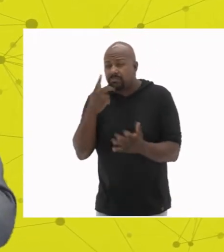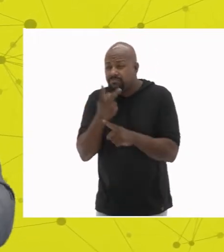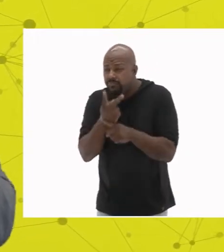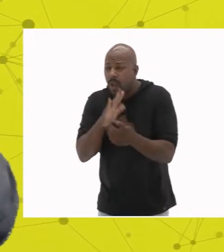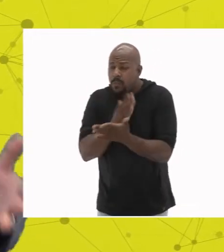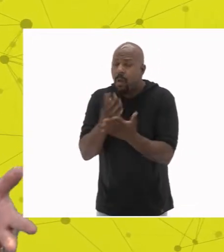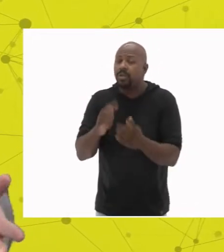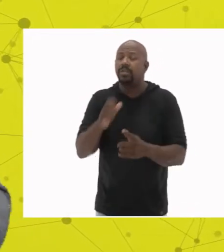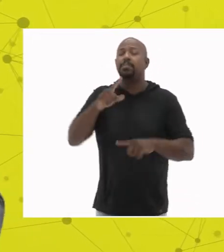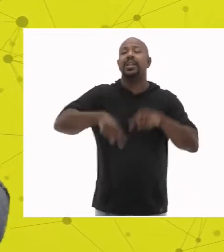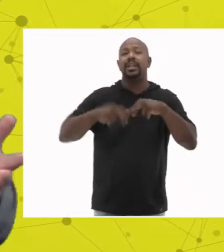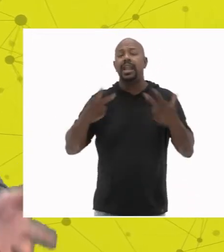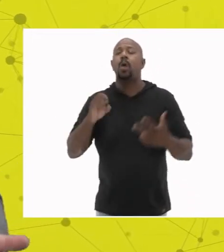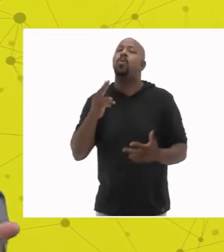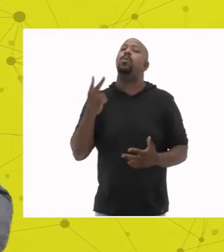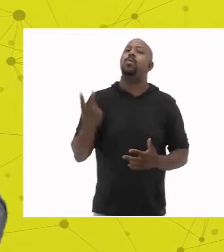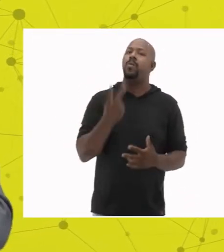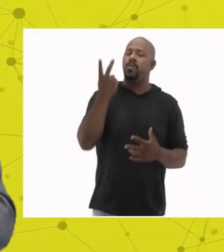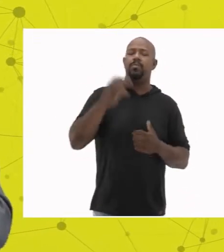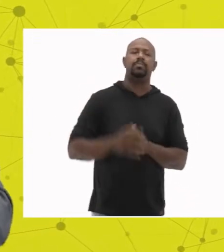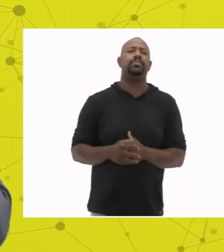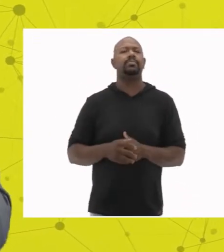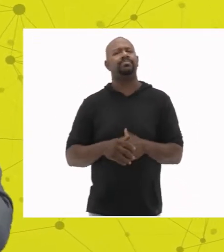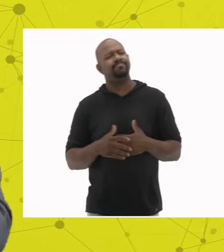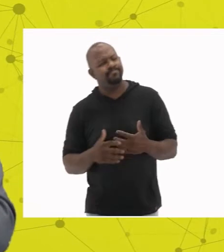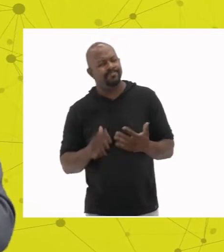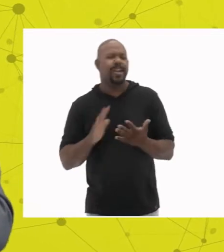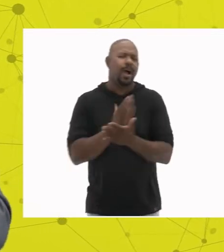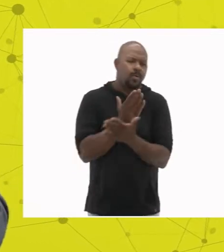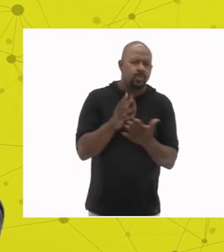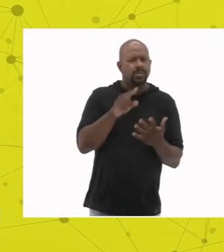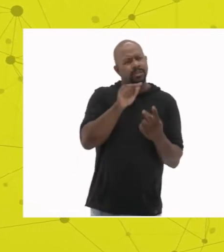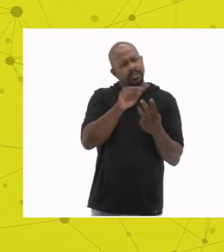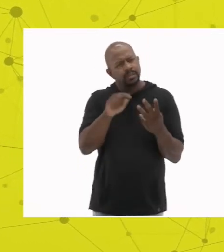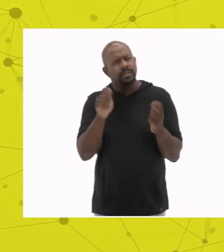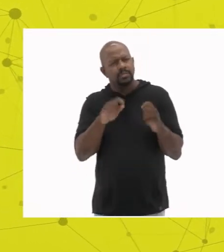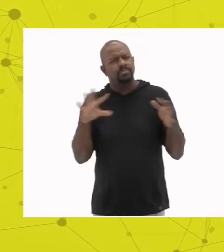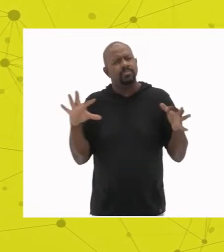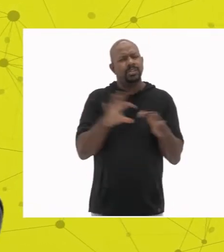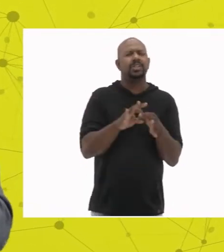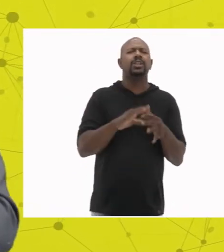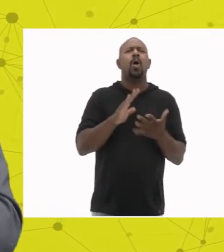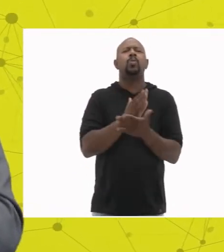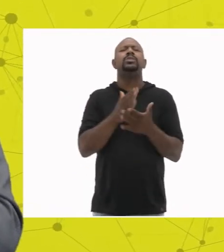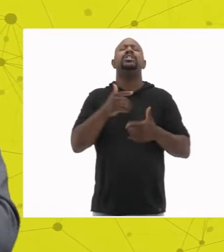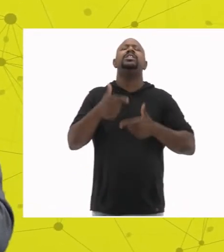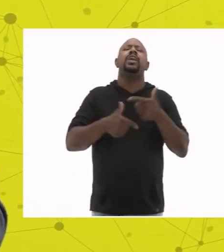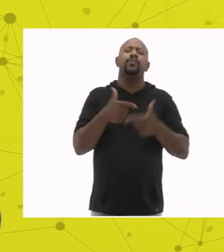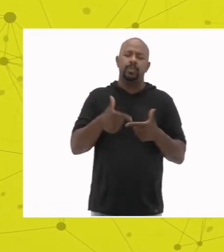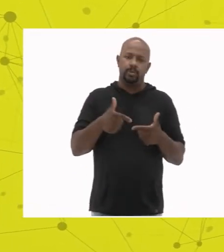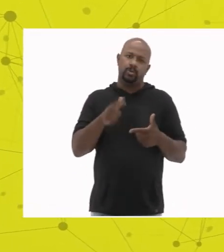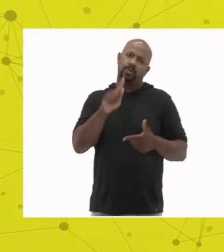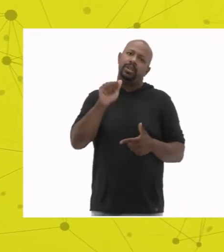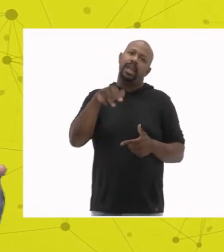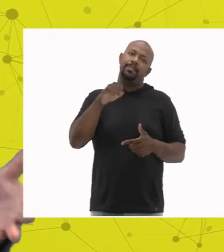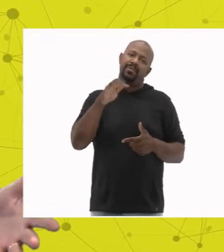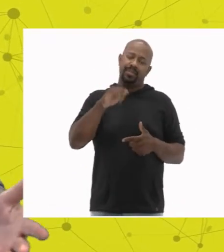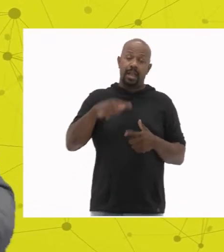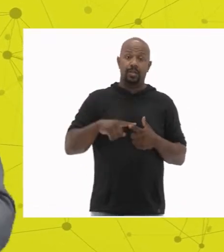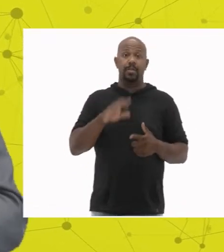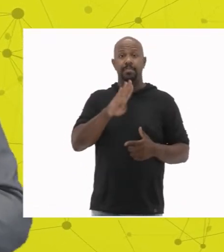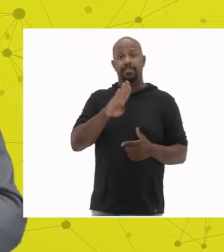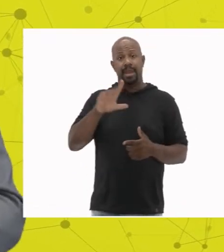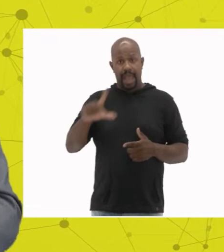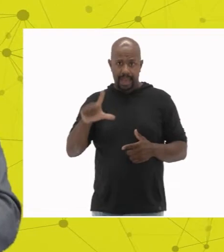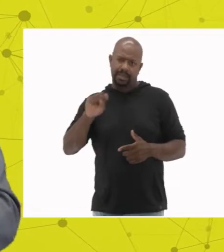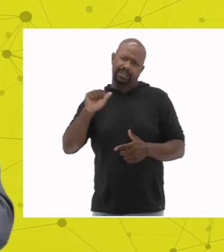como uma recompensa material ou de valor. Tais gatilhos ainda fazem parte de alguns exemplos de serviços gamificados, usando